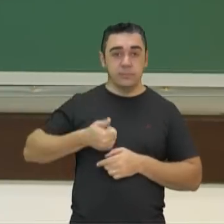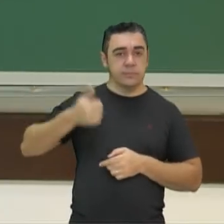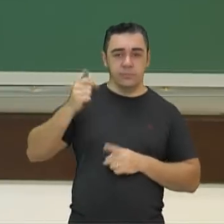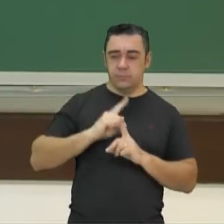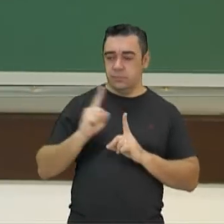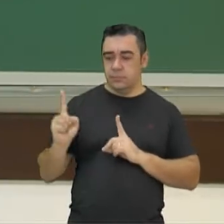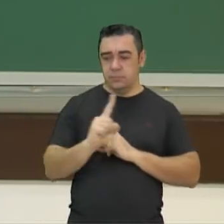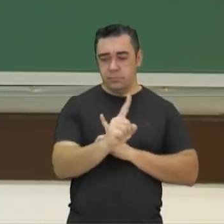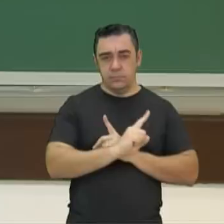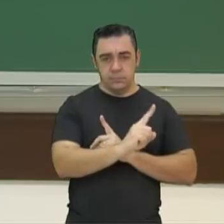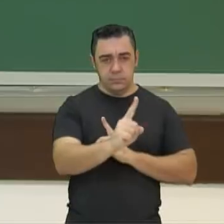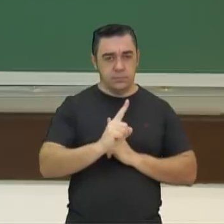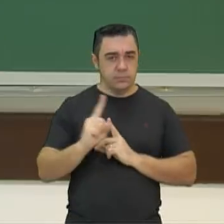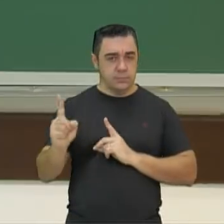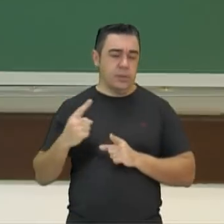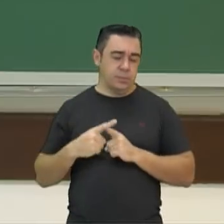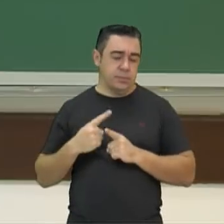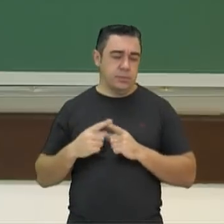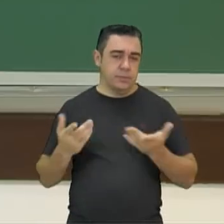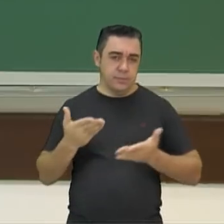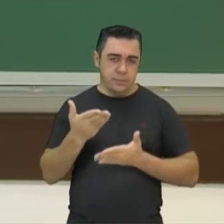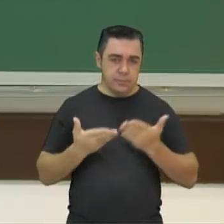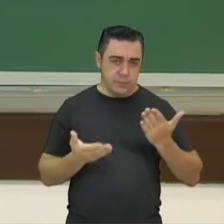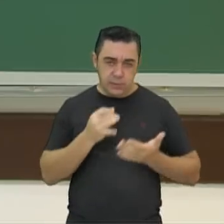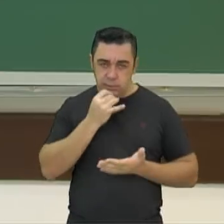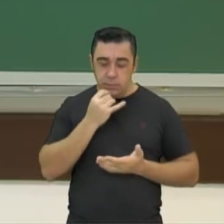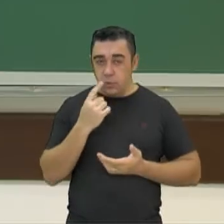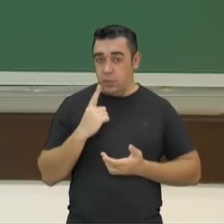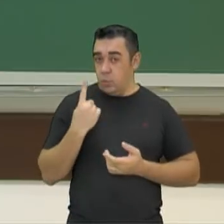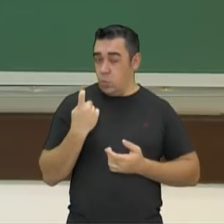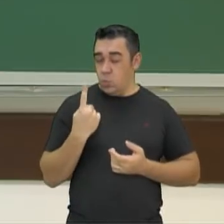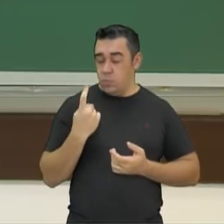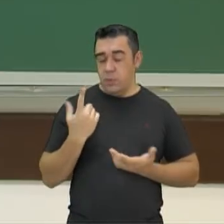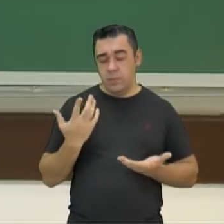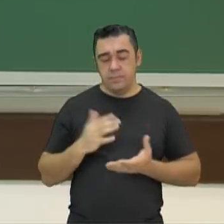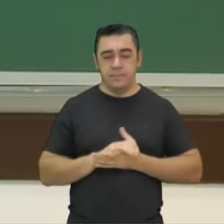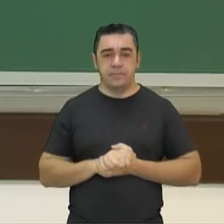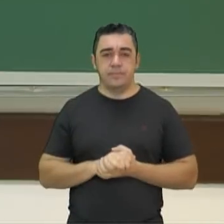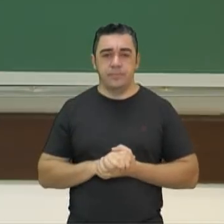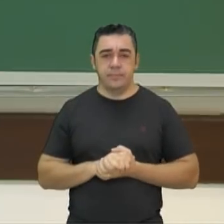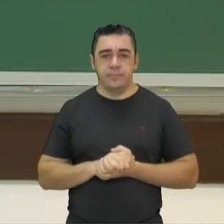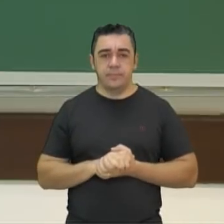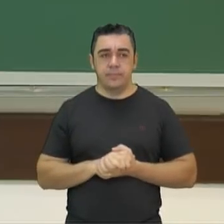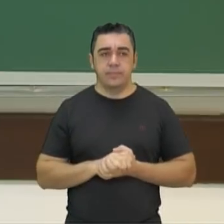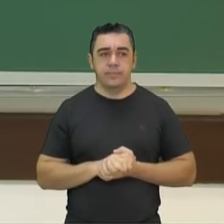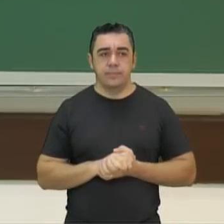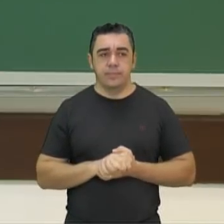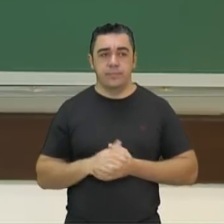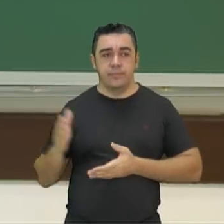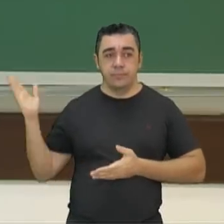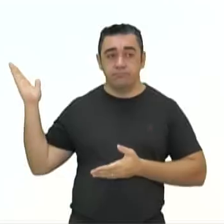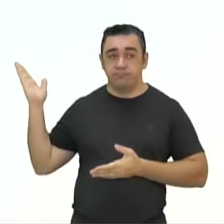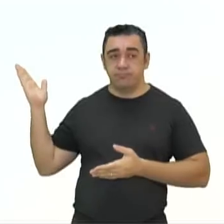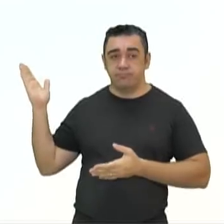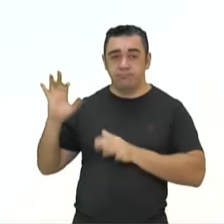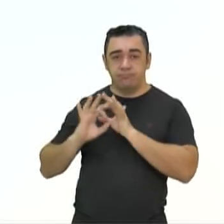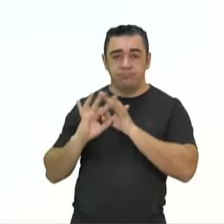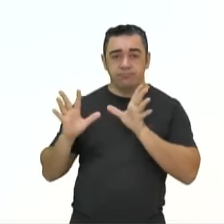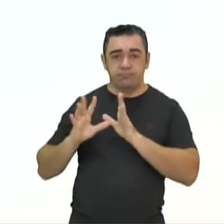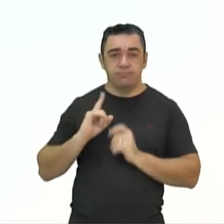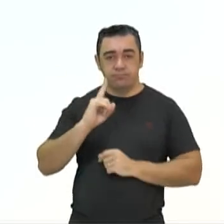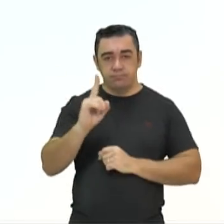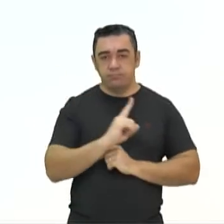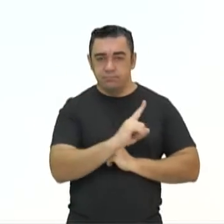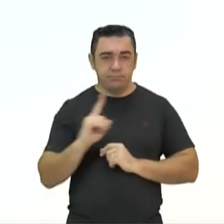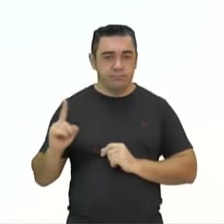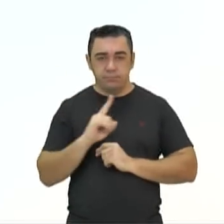ganhar do seu adversário por conta da dama que você perdeu. Só tem uma no jogo, né, para cada jogador, então fica difícil. Aqui a representação, veja o